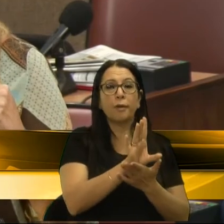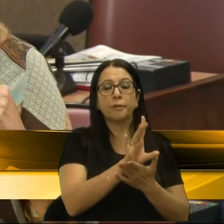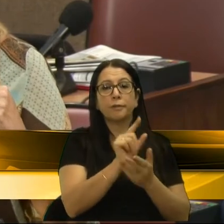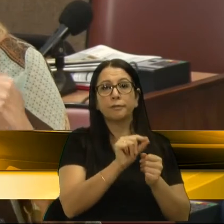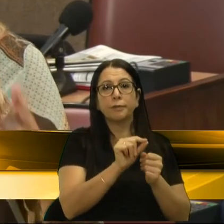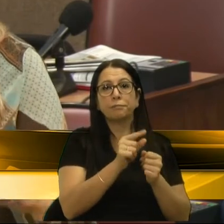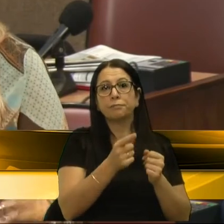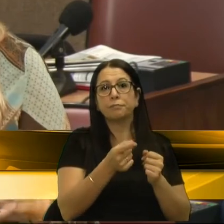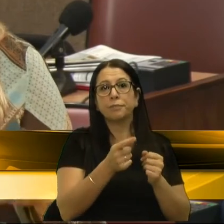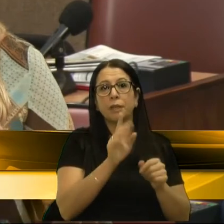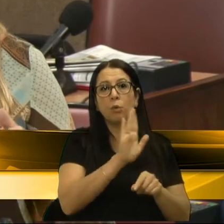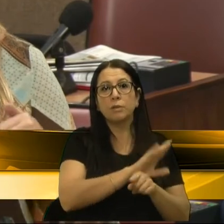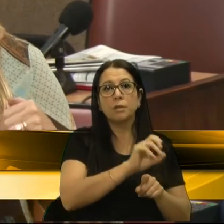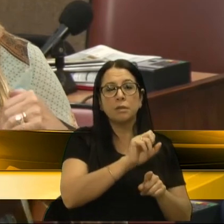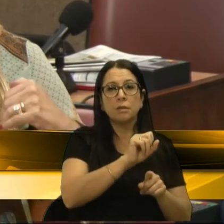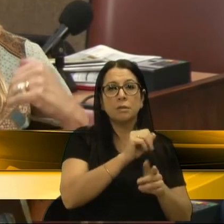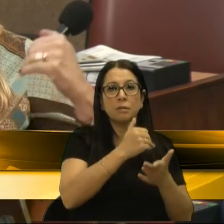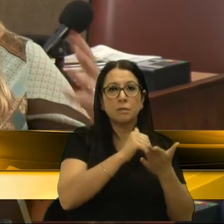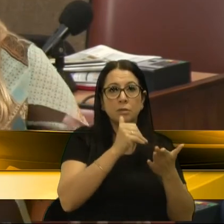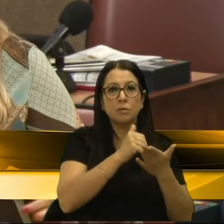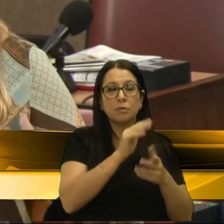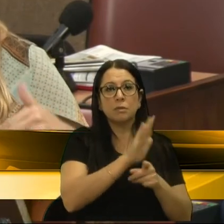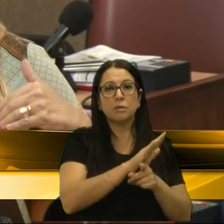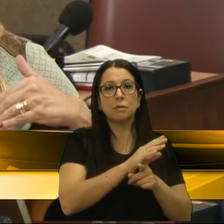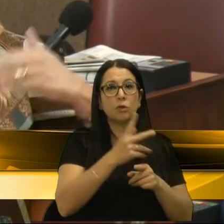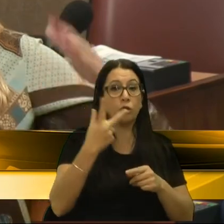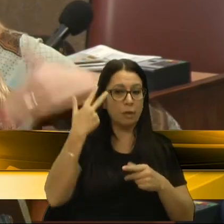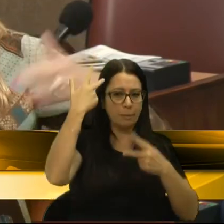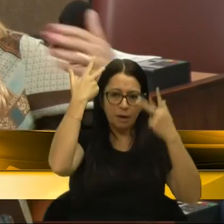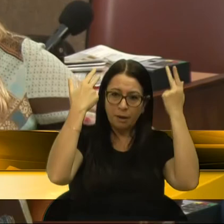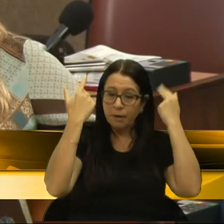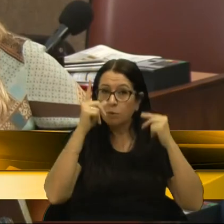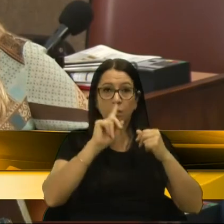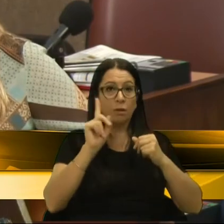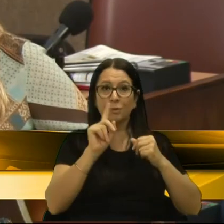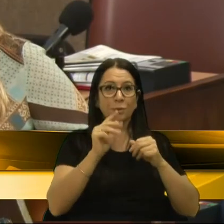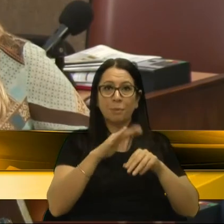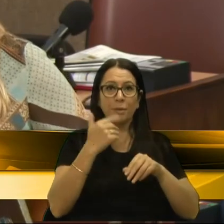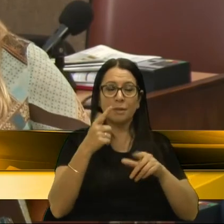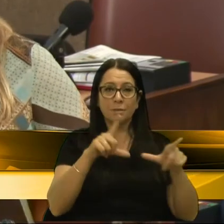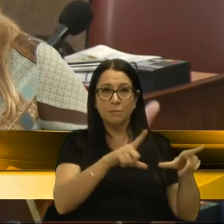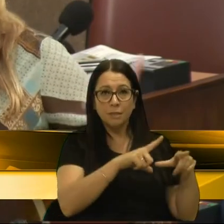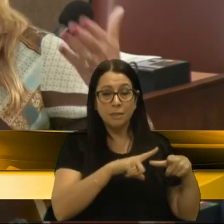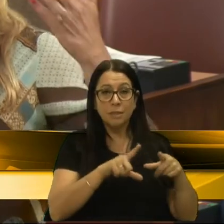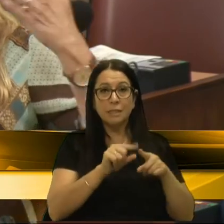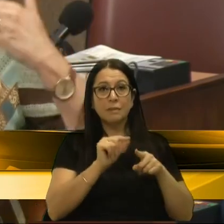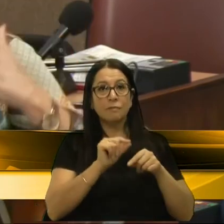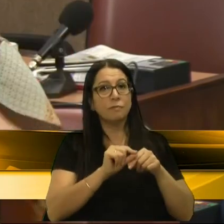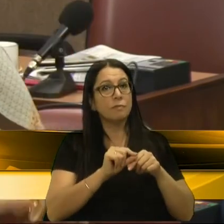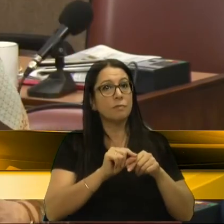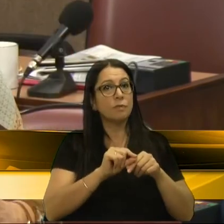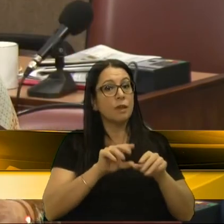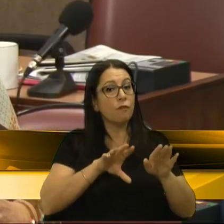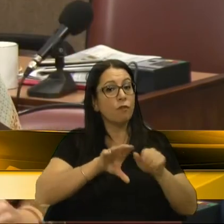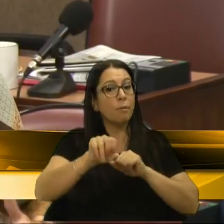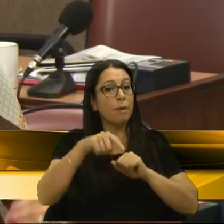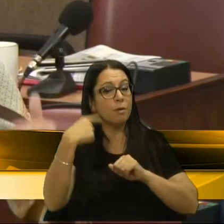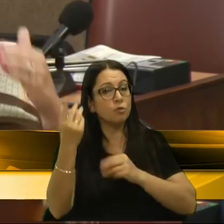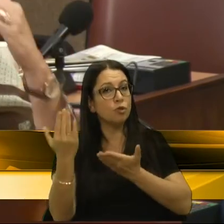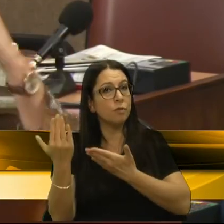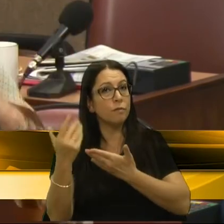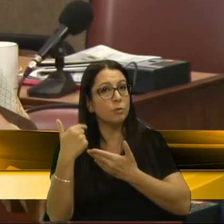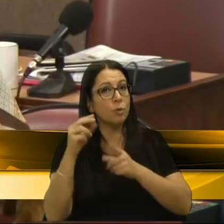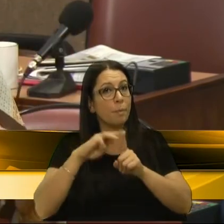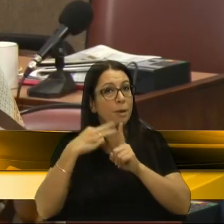fazer tipo assim, auxiliar de escritório ou cabeleireiro, sabe, aquilo que não tem mais espaço. Eles querem formar os jovens para